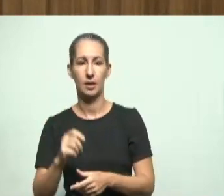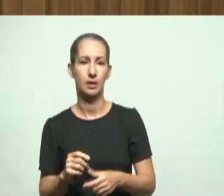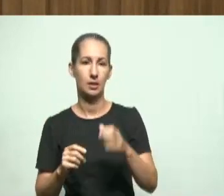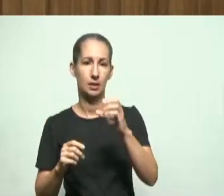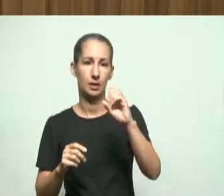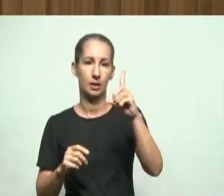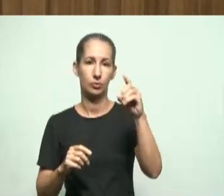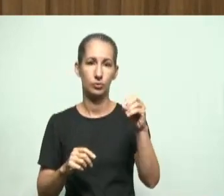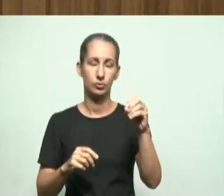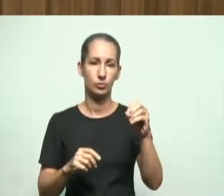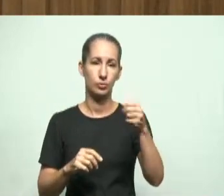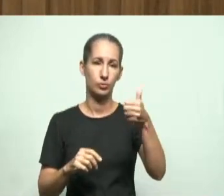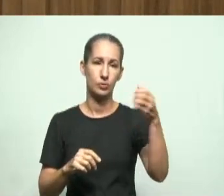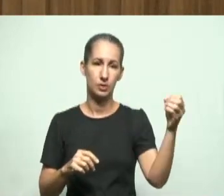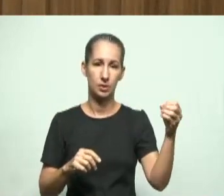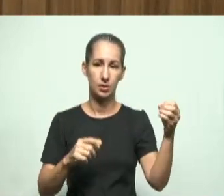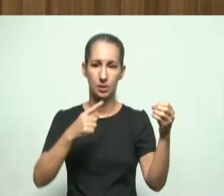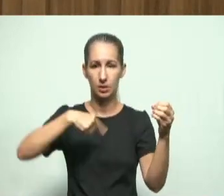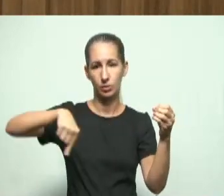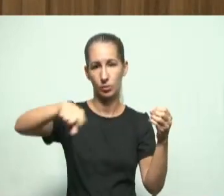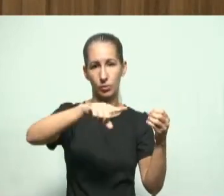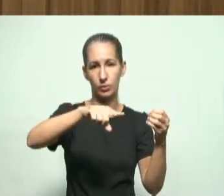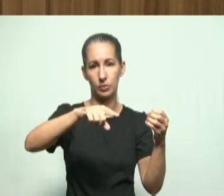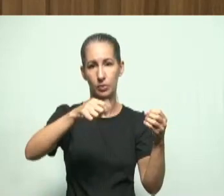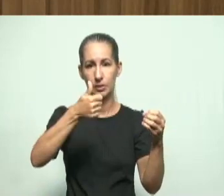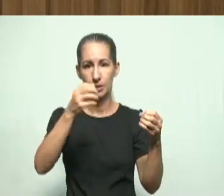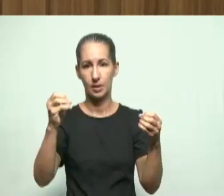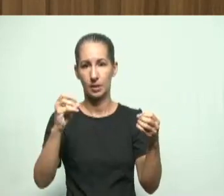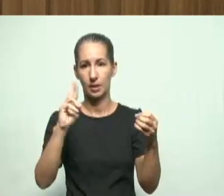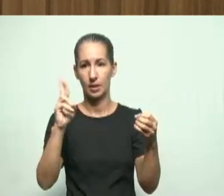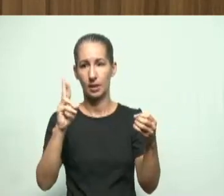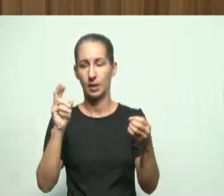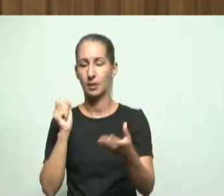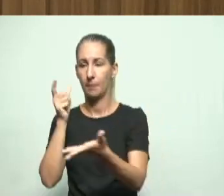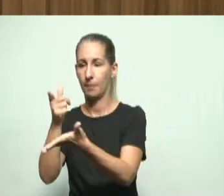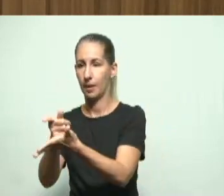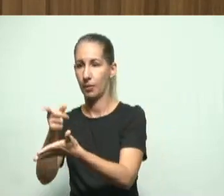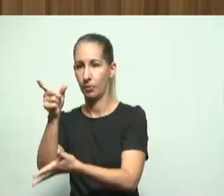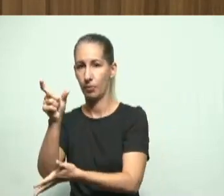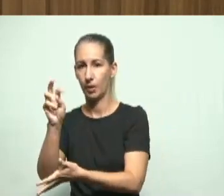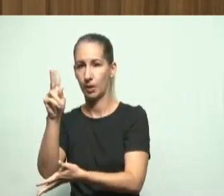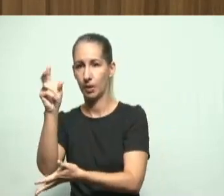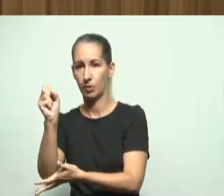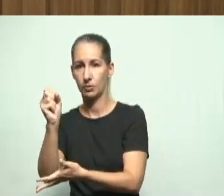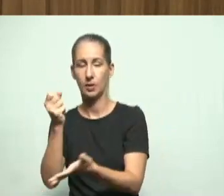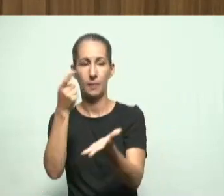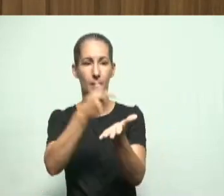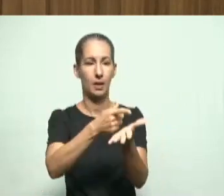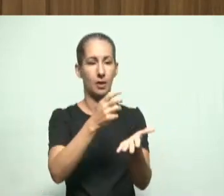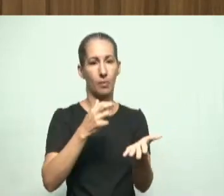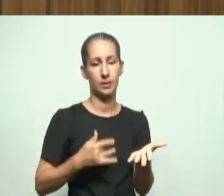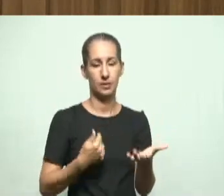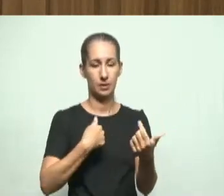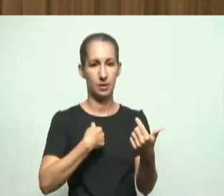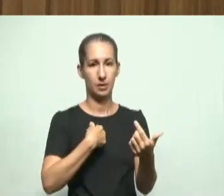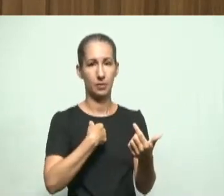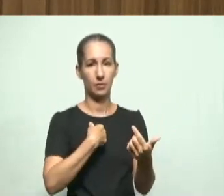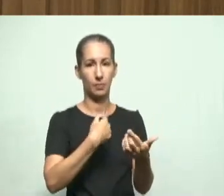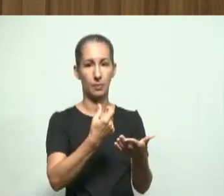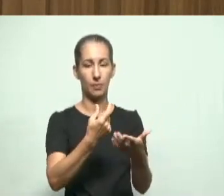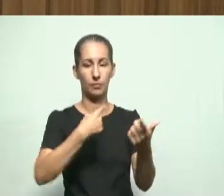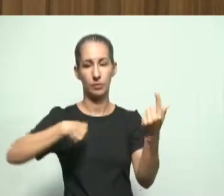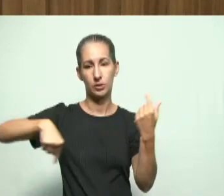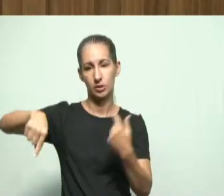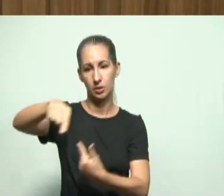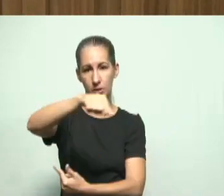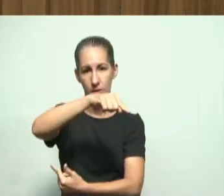aqui para o Bispo, e Bispo me deve 100 reais. Eu pago a ele, eu pago a Klaus, Klaus paga o Bispo me paga. Girou